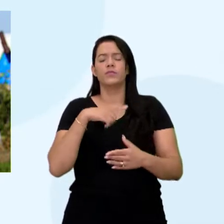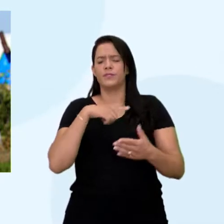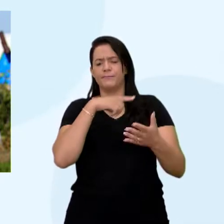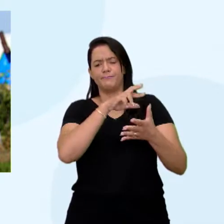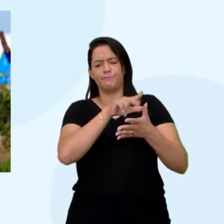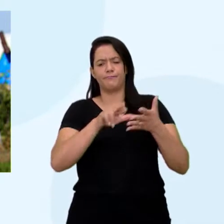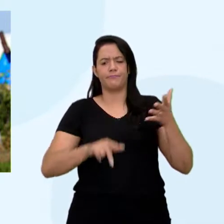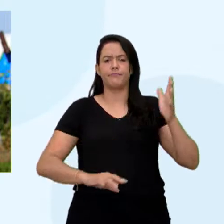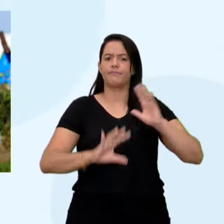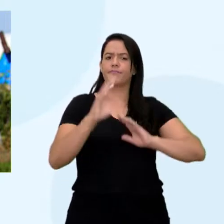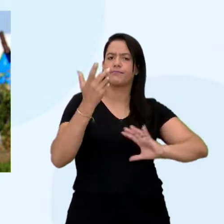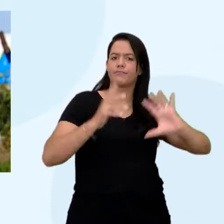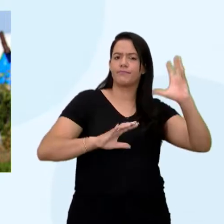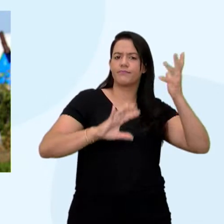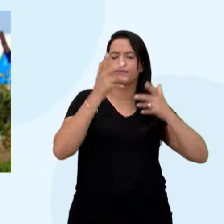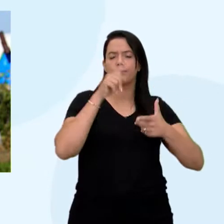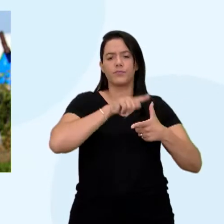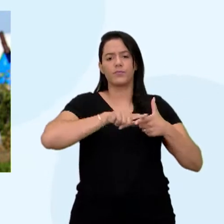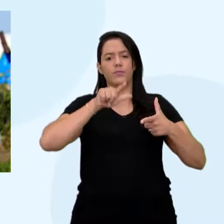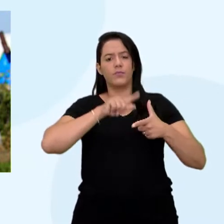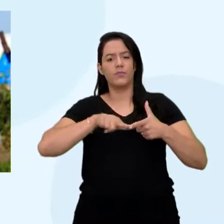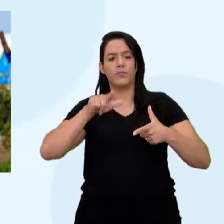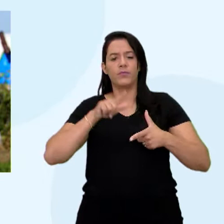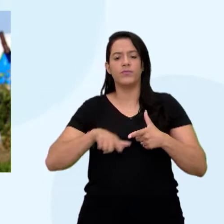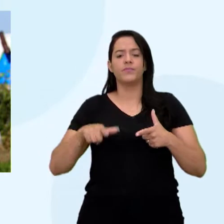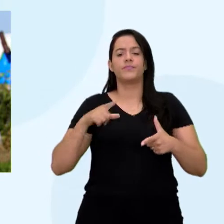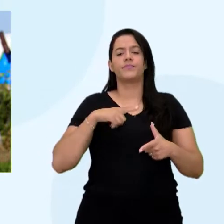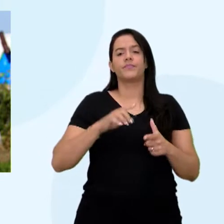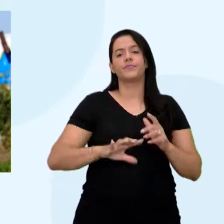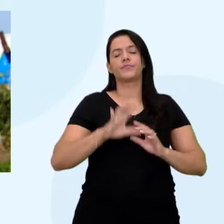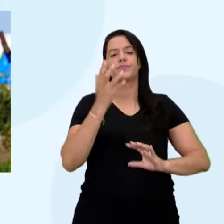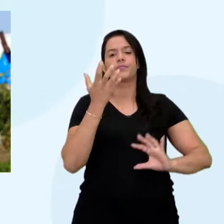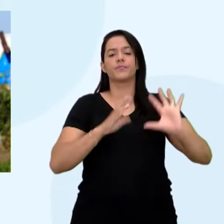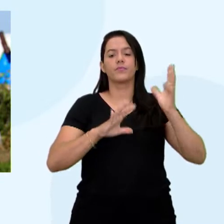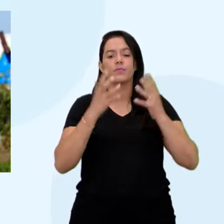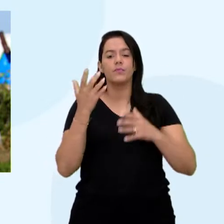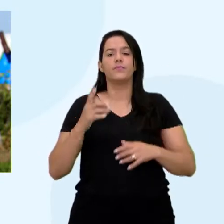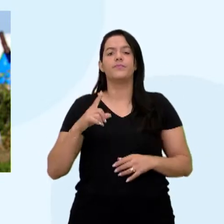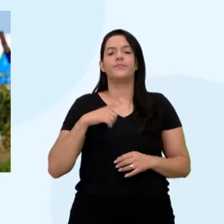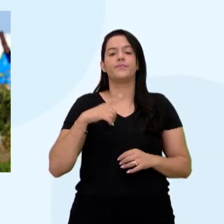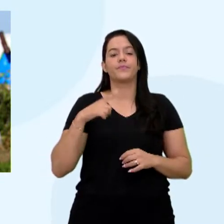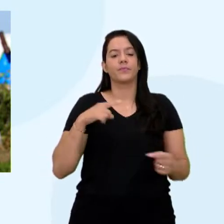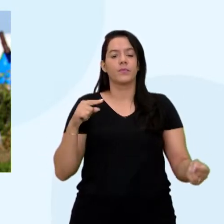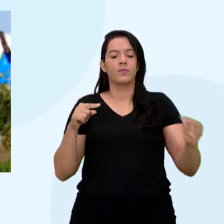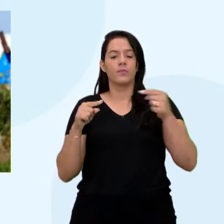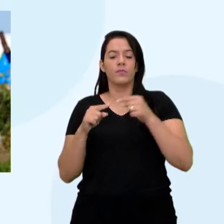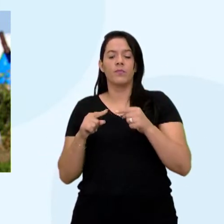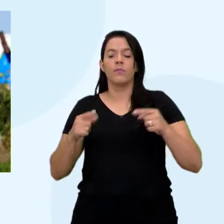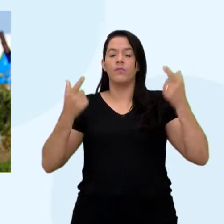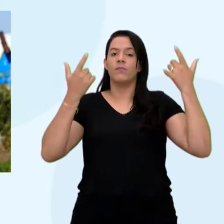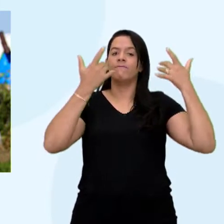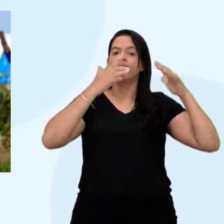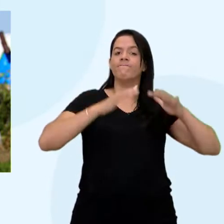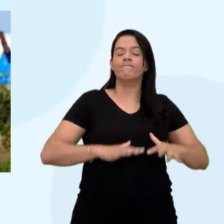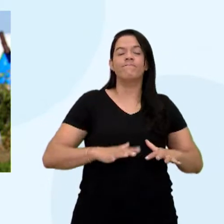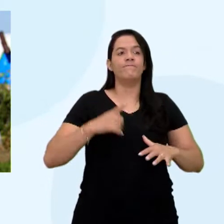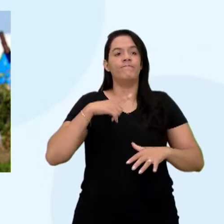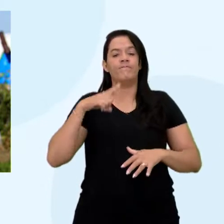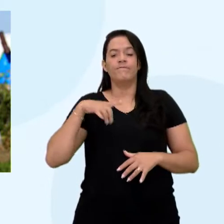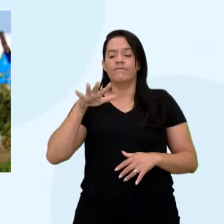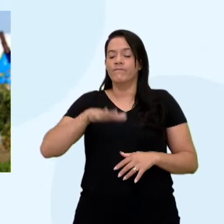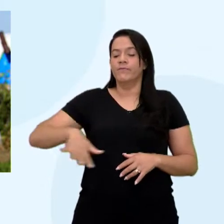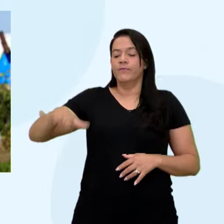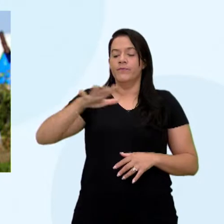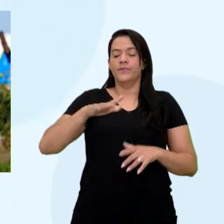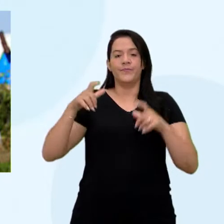de conflitos, uma série aí de fenômenos que envolvem tragédias, a ter que sair da sua pátria.